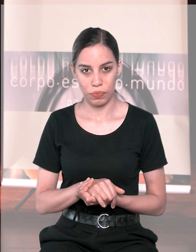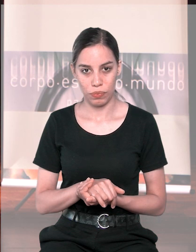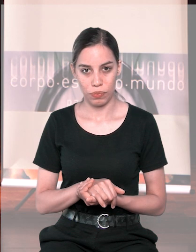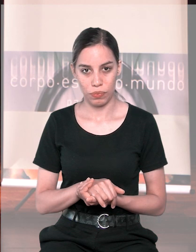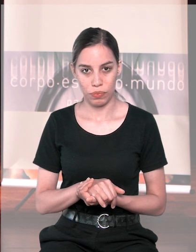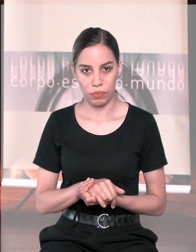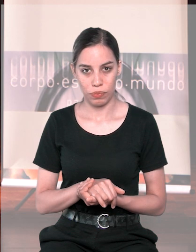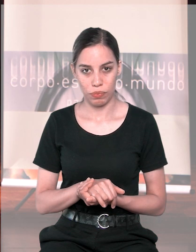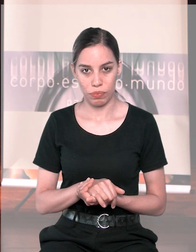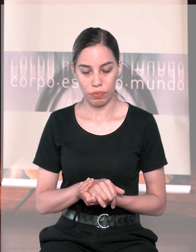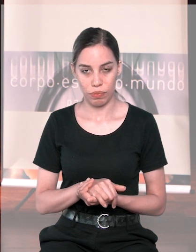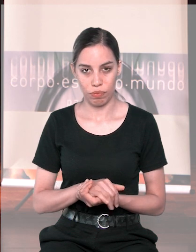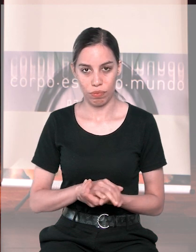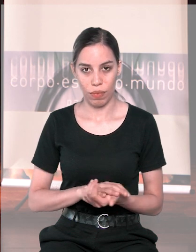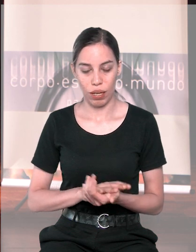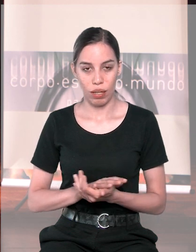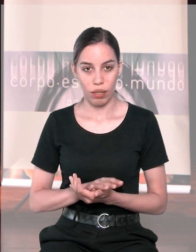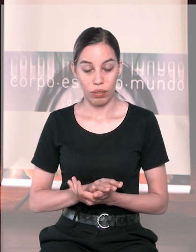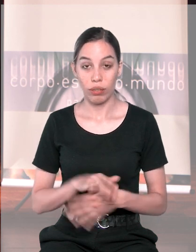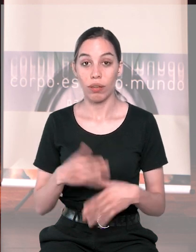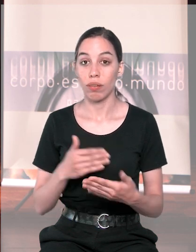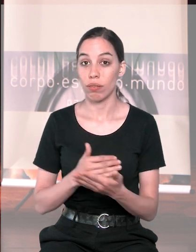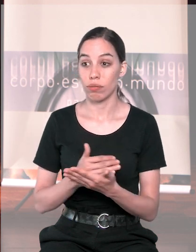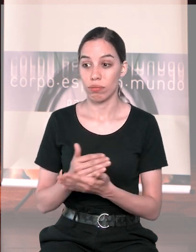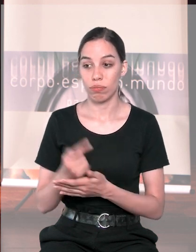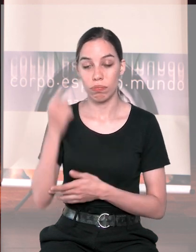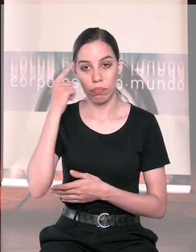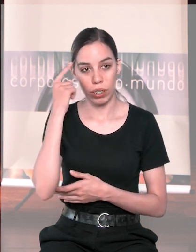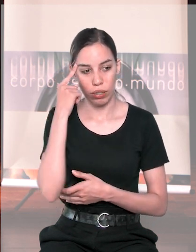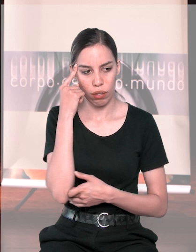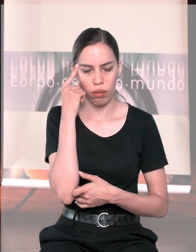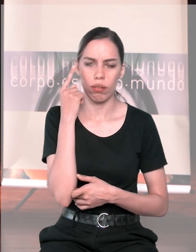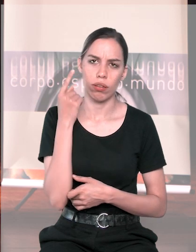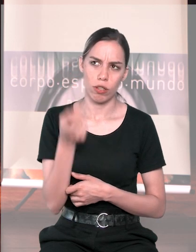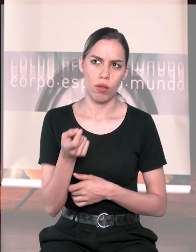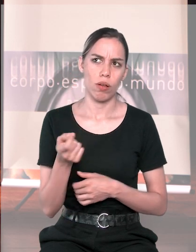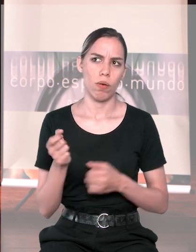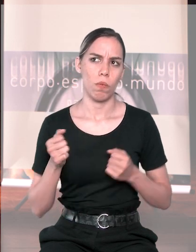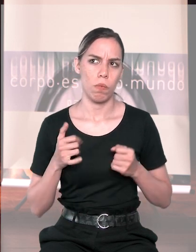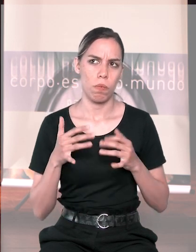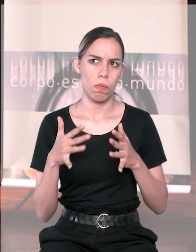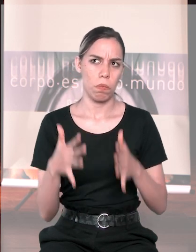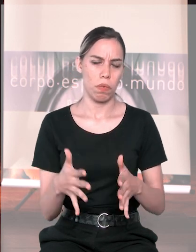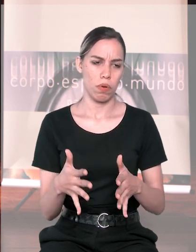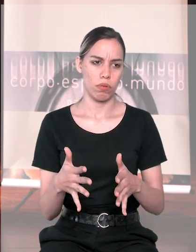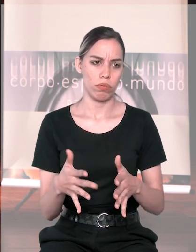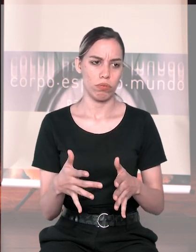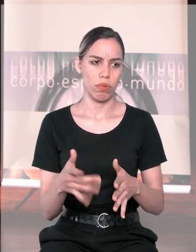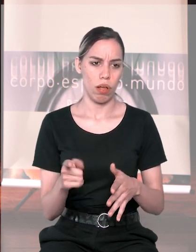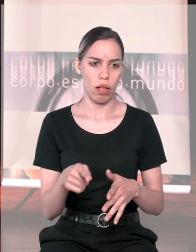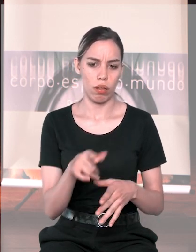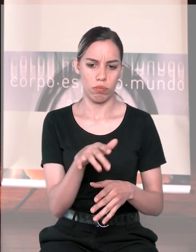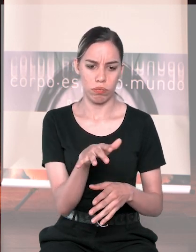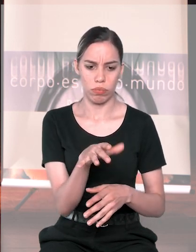Então, nós partimos dessa possibilidade de pensar uma teoria do ato pensando em um campo de forças